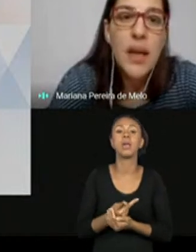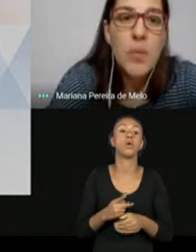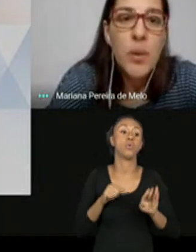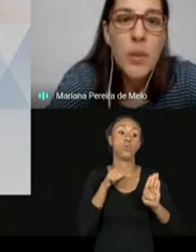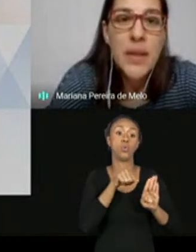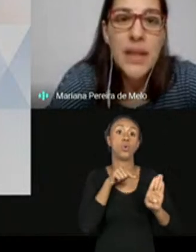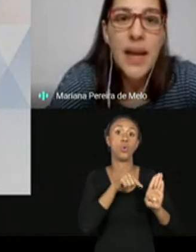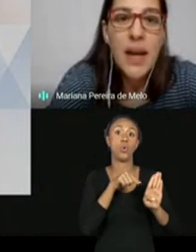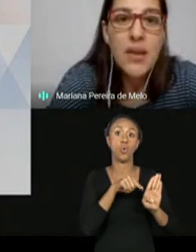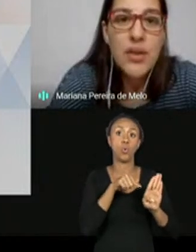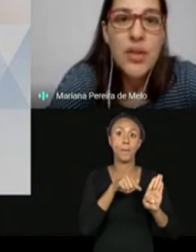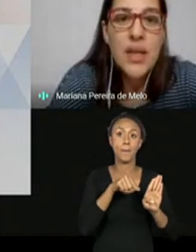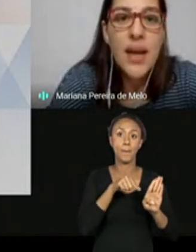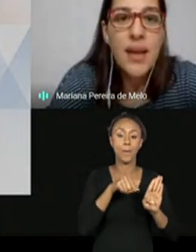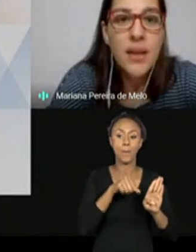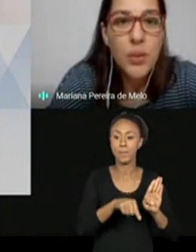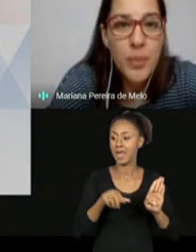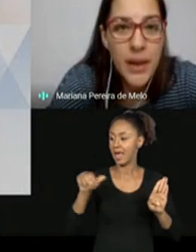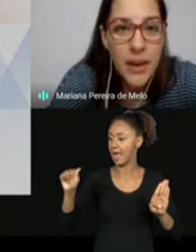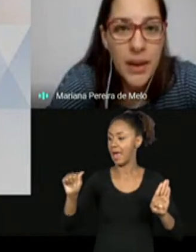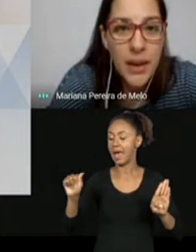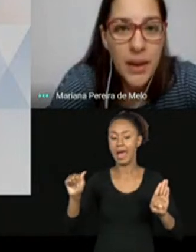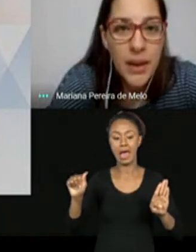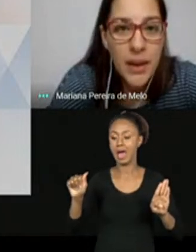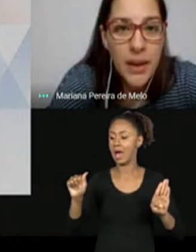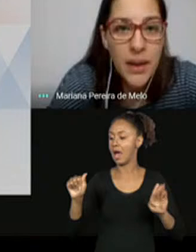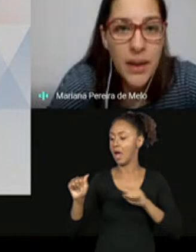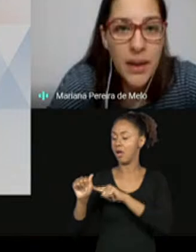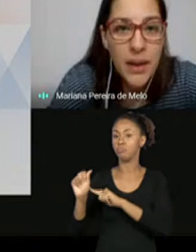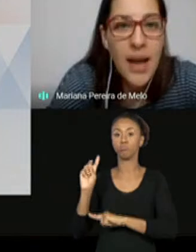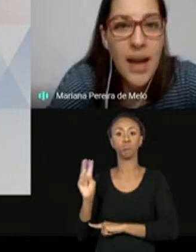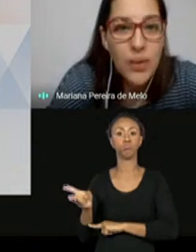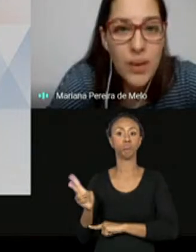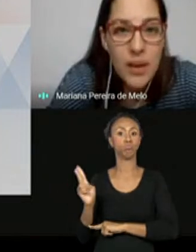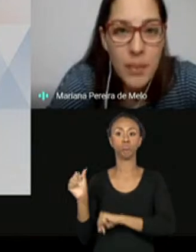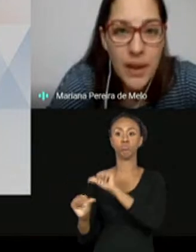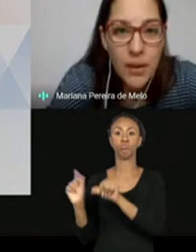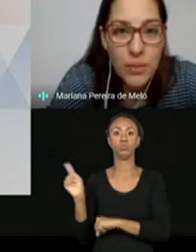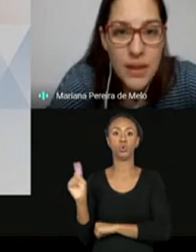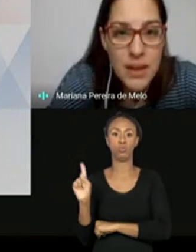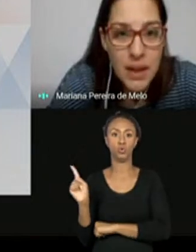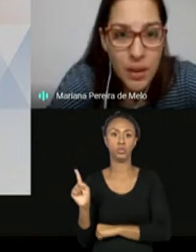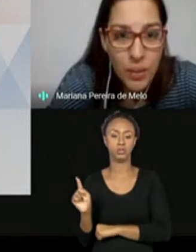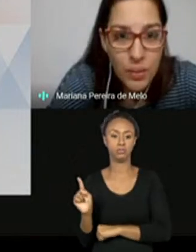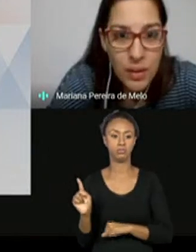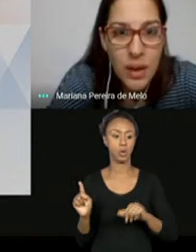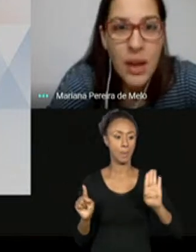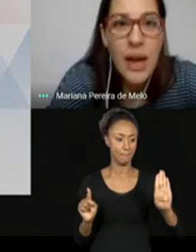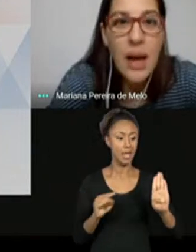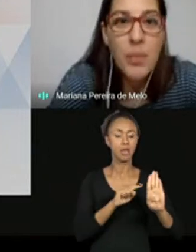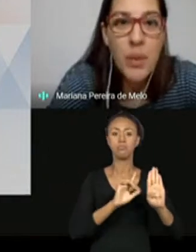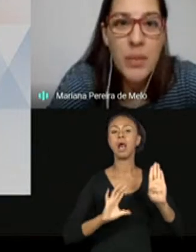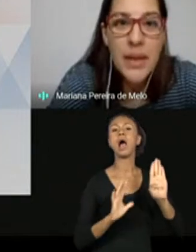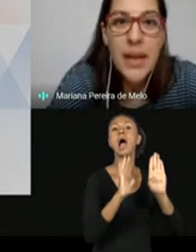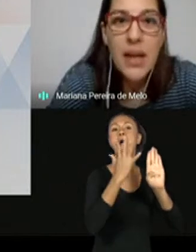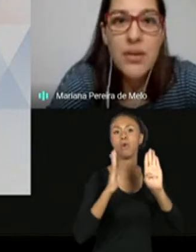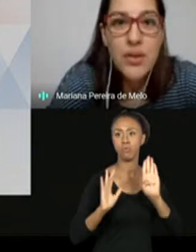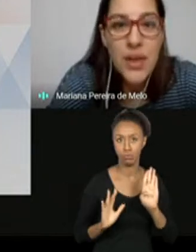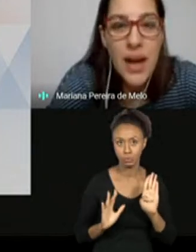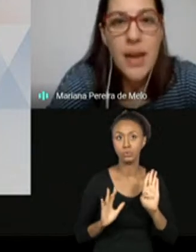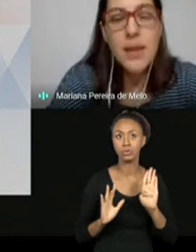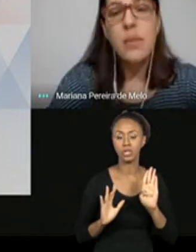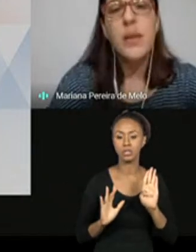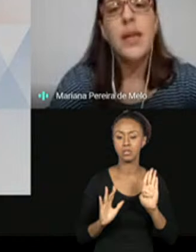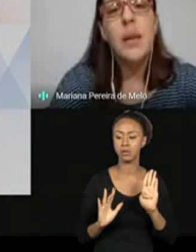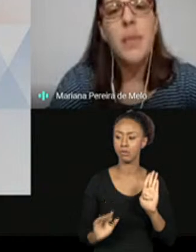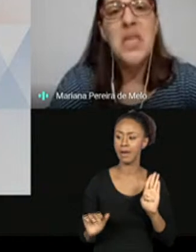olha, probabilidade de A dado B. Então, dado que B aconteceu, a probabilidade de